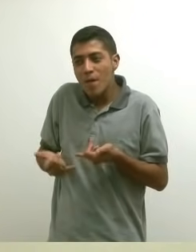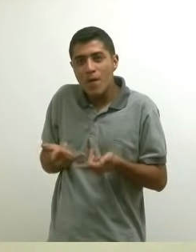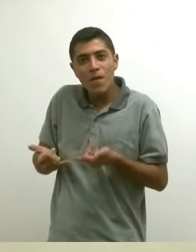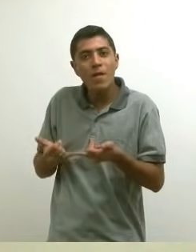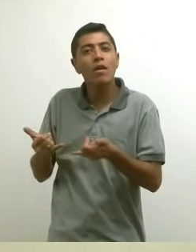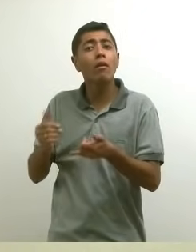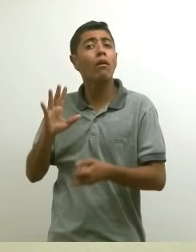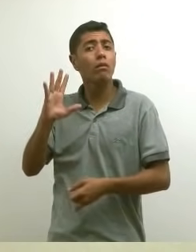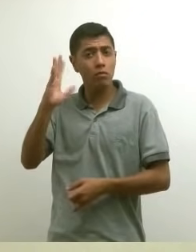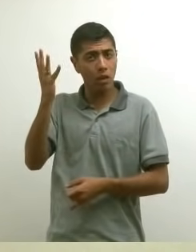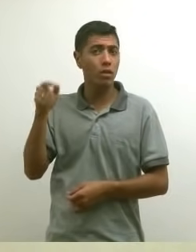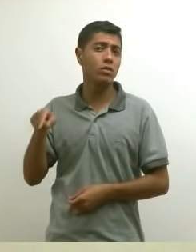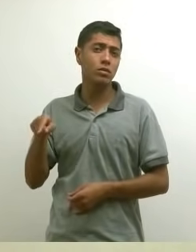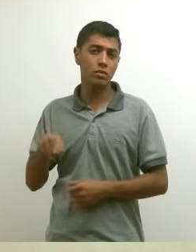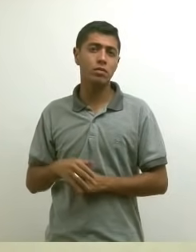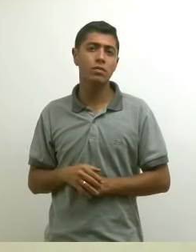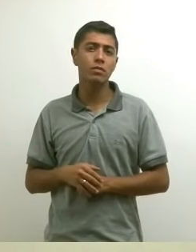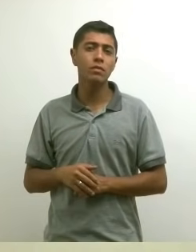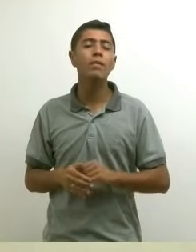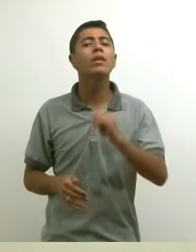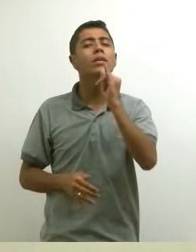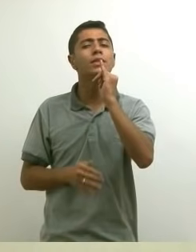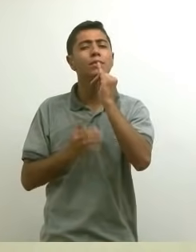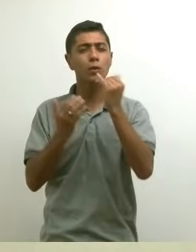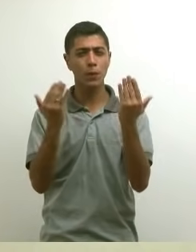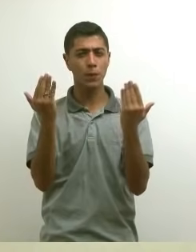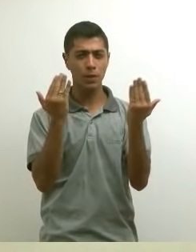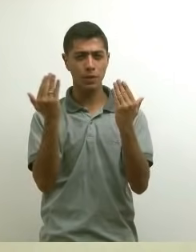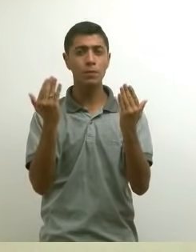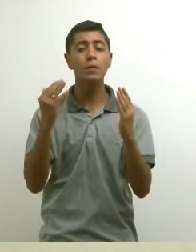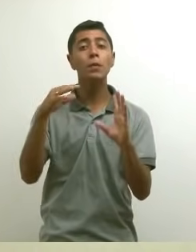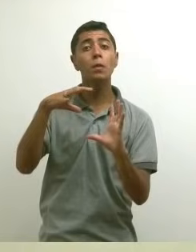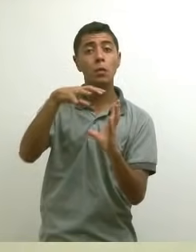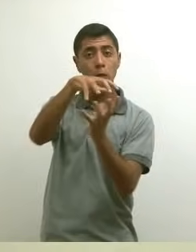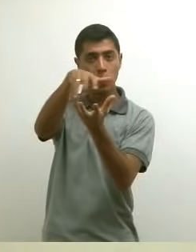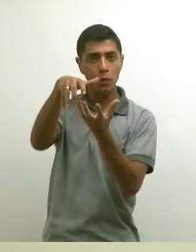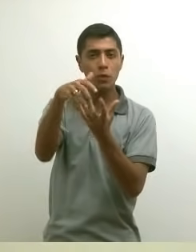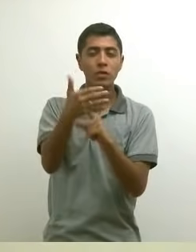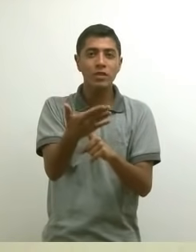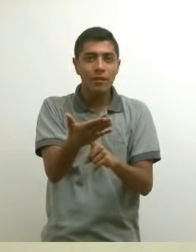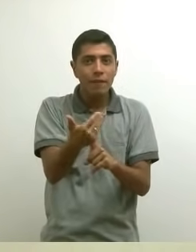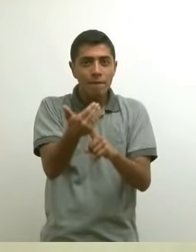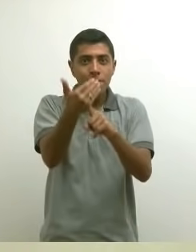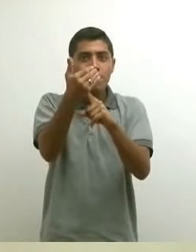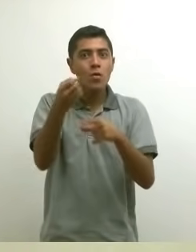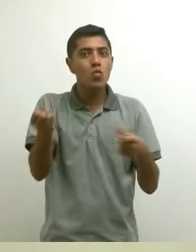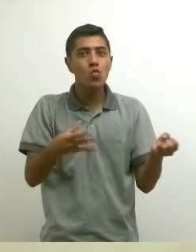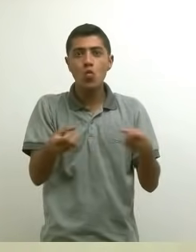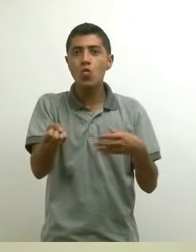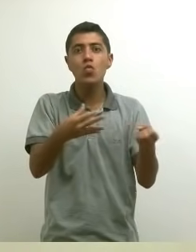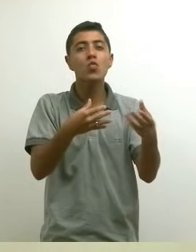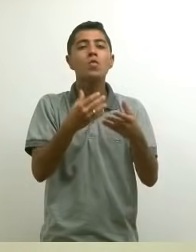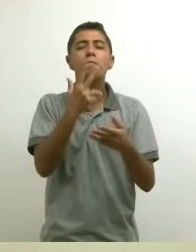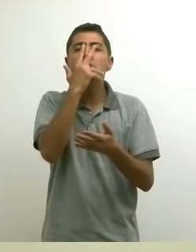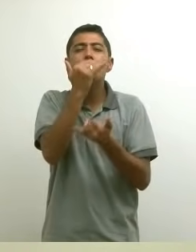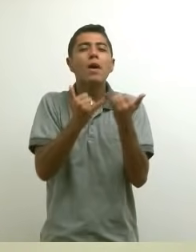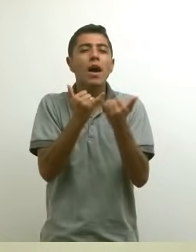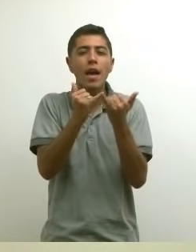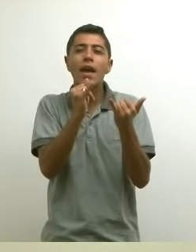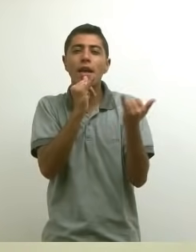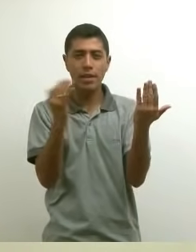eu posso comparar esse mundo tecnológico como se fosse um mundo de uma comida feita